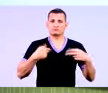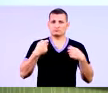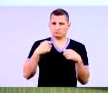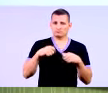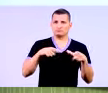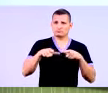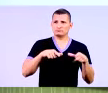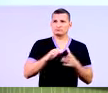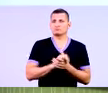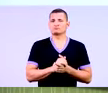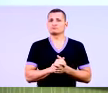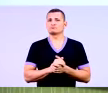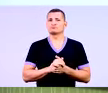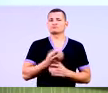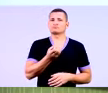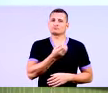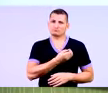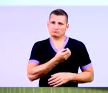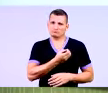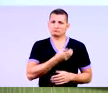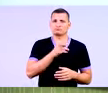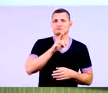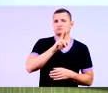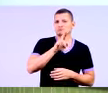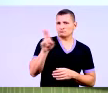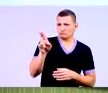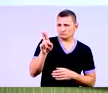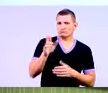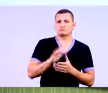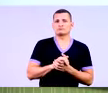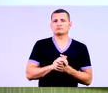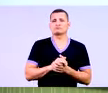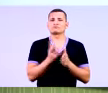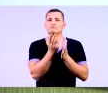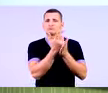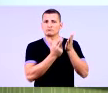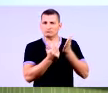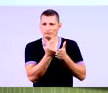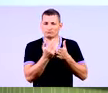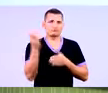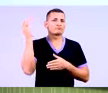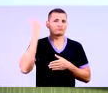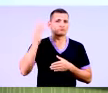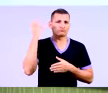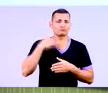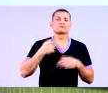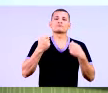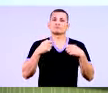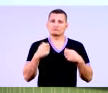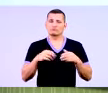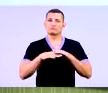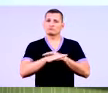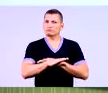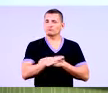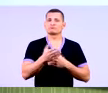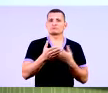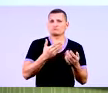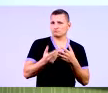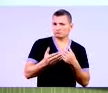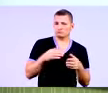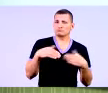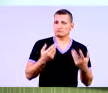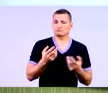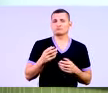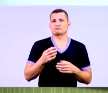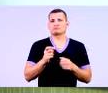se a trabalhar com um número um homem com uma imagem com o som é preciso armazenar em alguma forma e isso eu